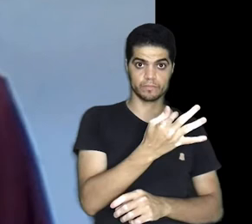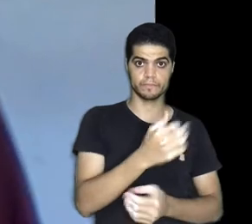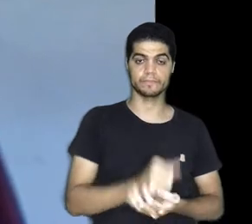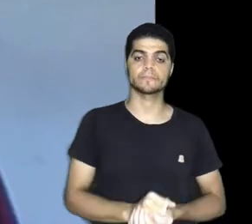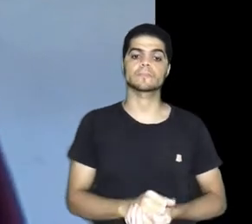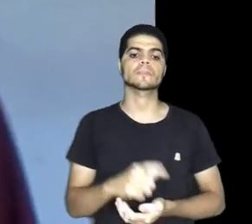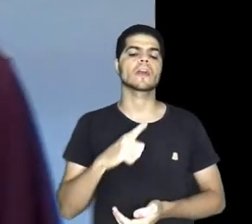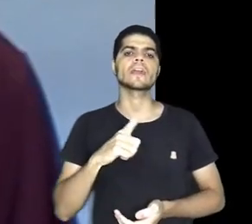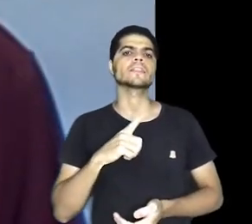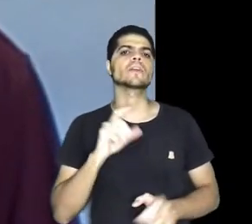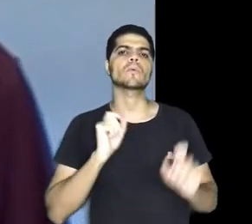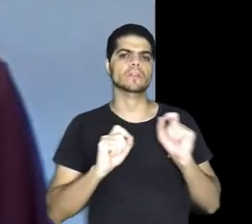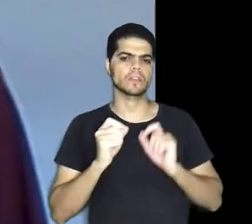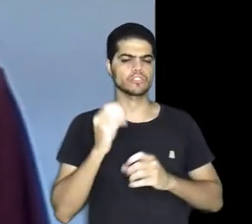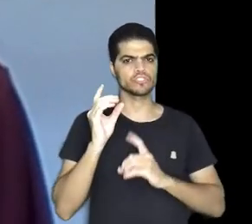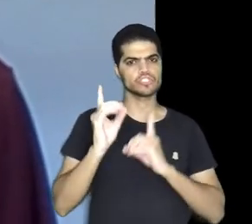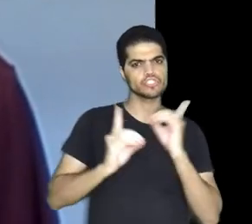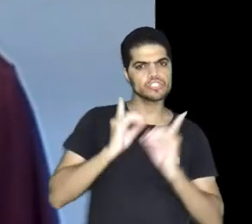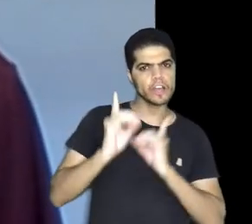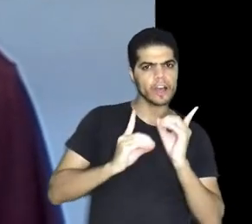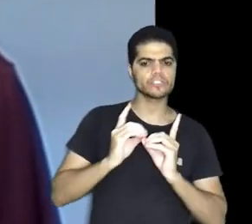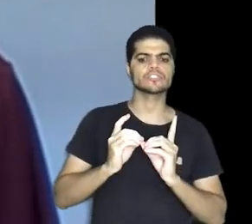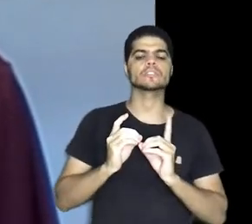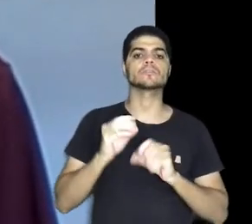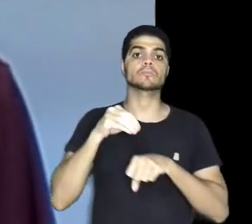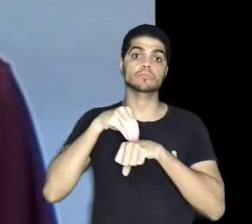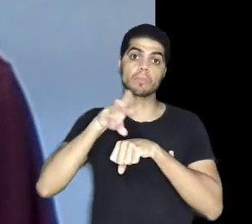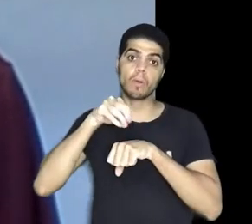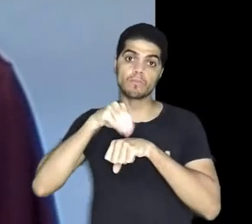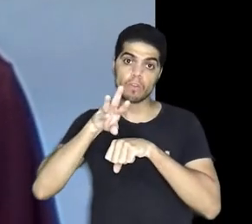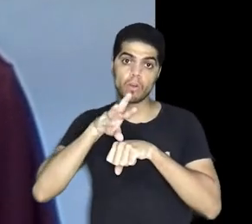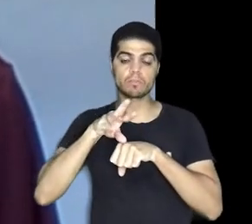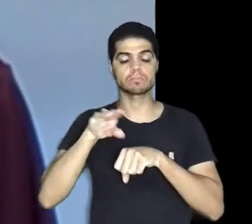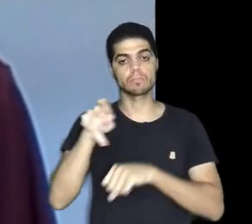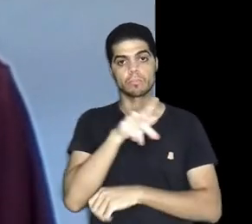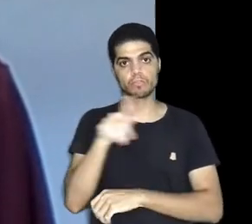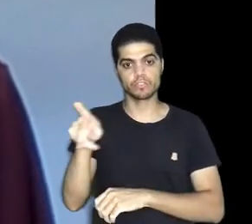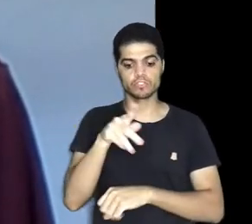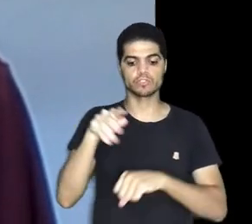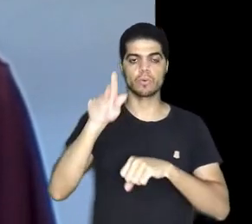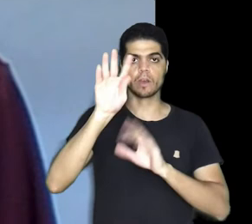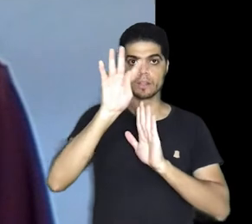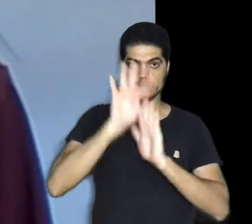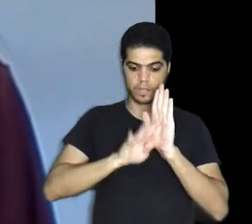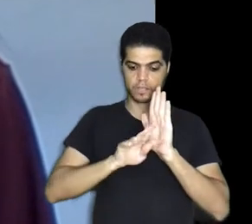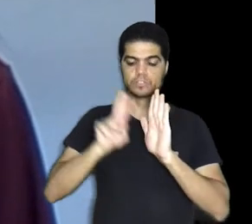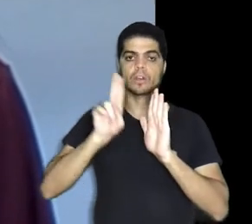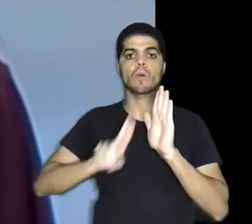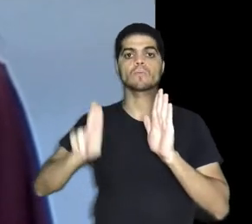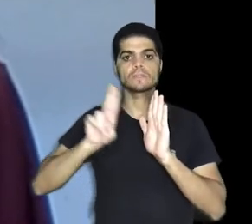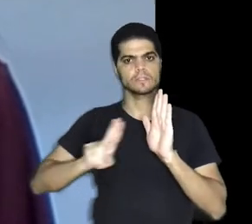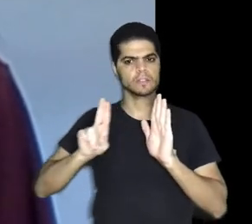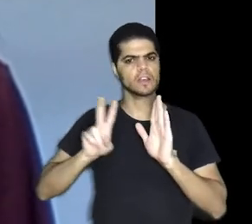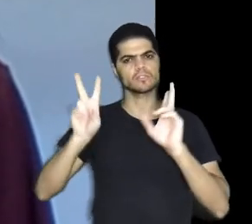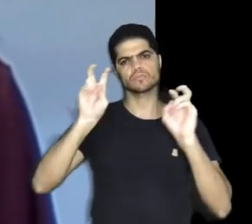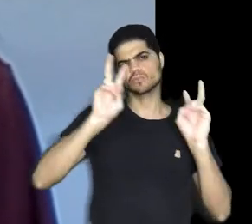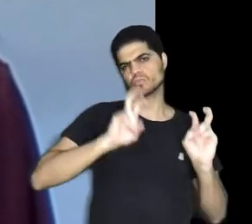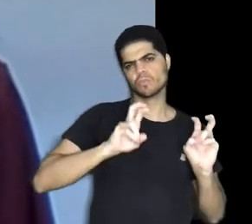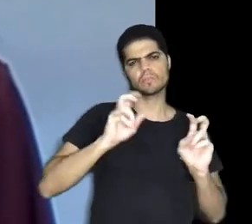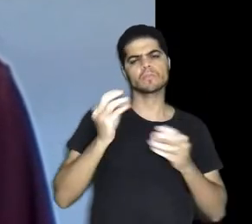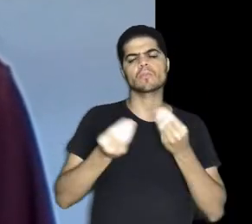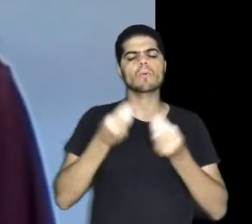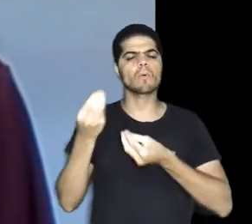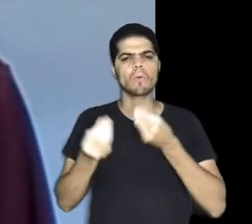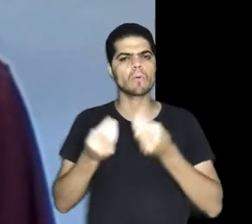proposta didática, sugerimos ao professor utilizar esse texto para iniciar um debate acerca da história pensada